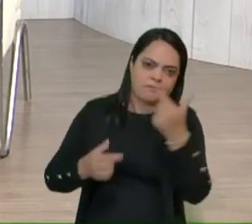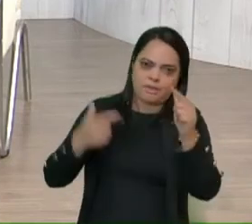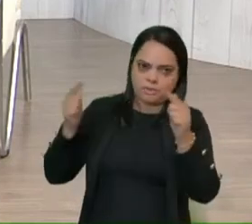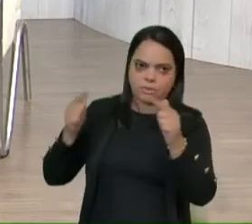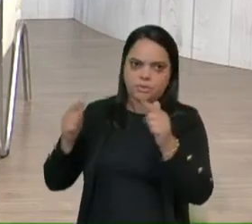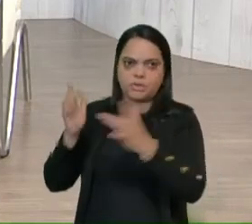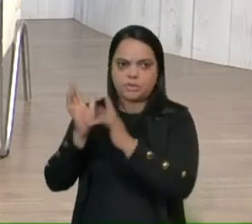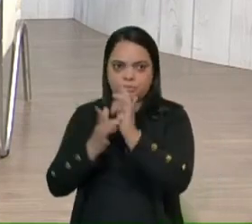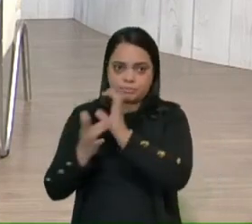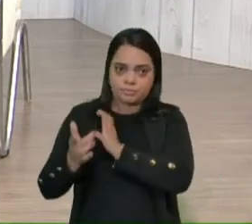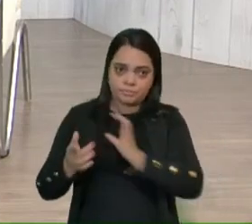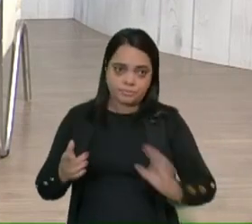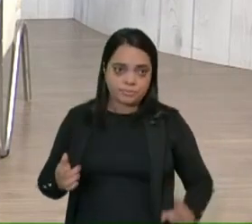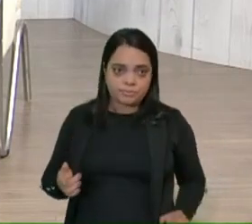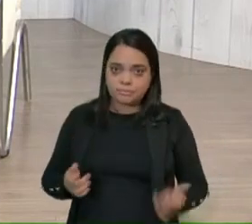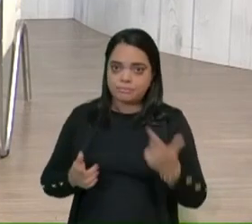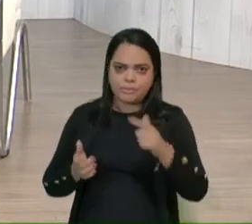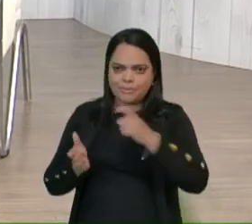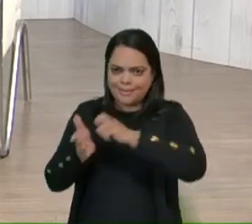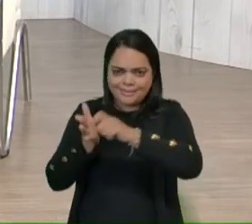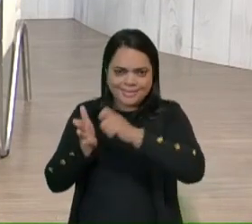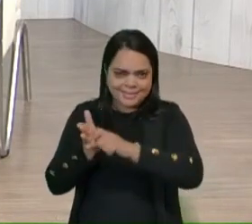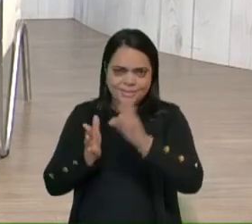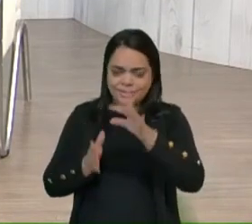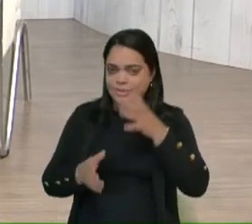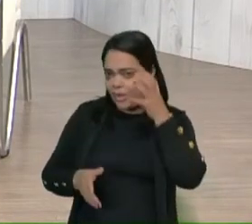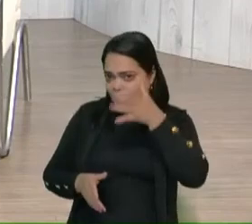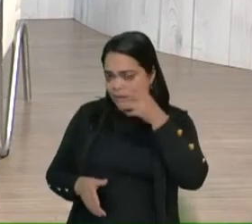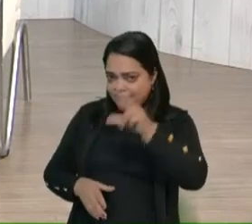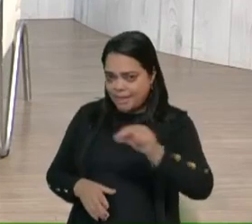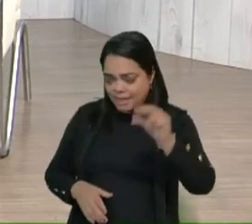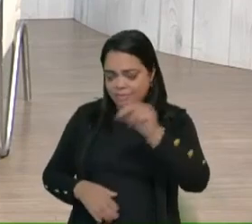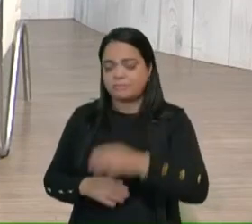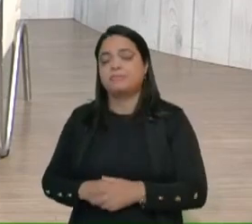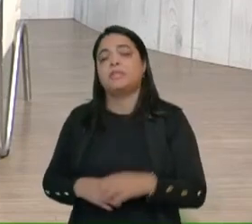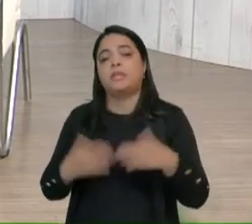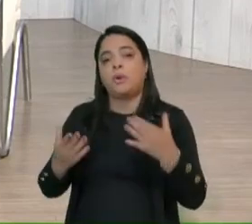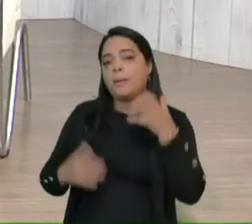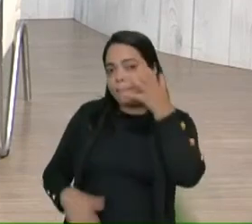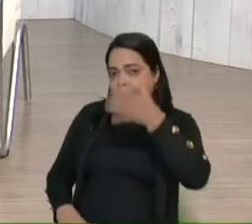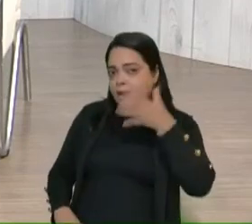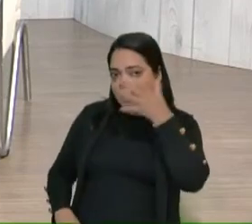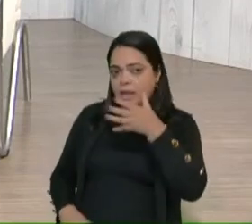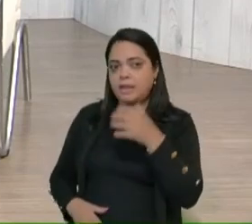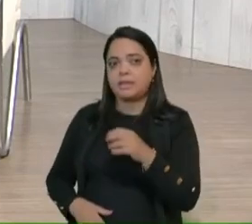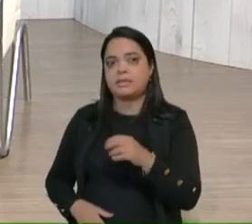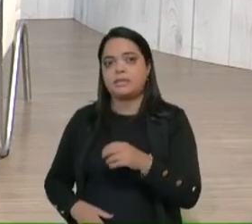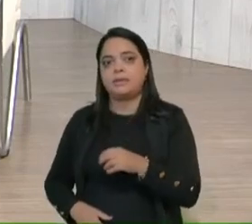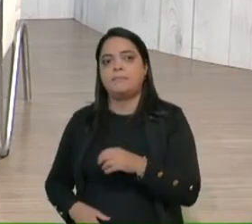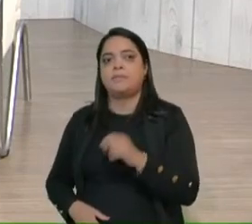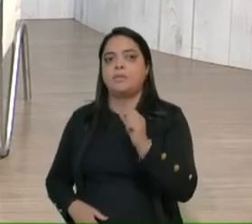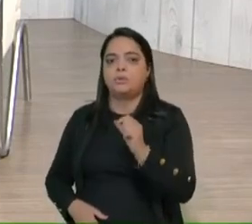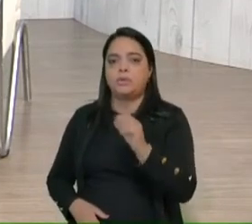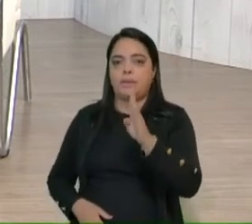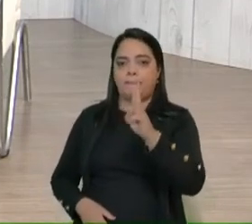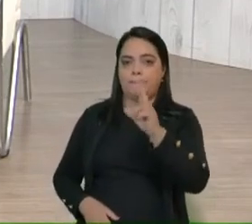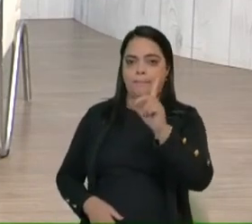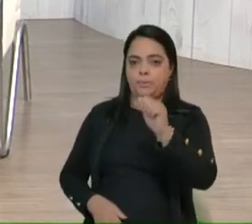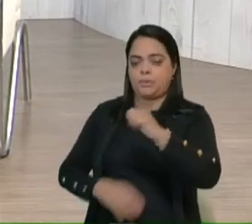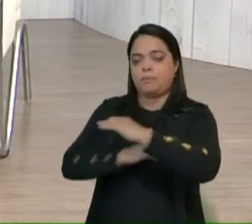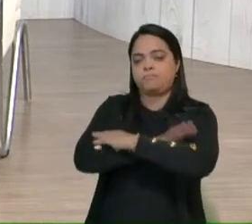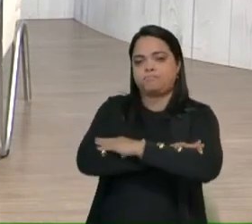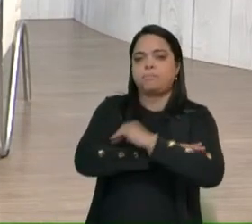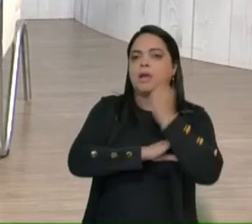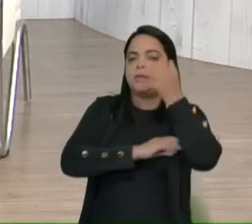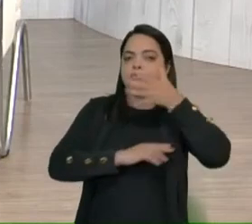Jesus Cristo mesmo não deixou nada escrito né E então foram palestras que shak amuni Buda eh proferiu